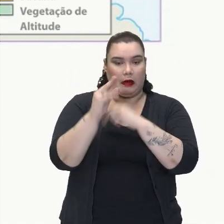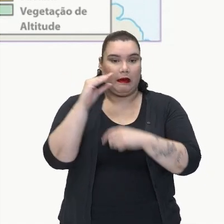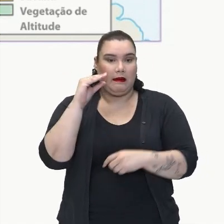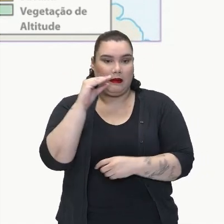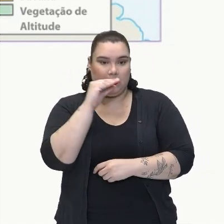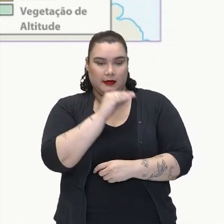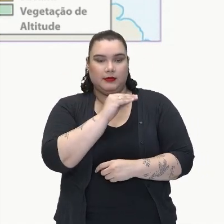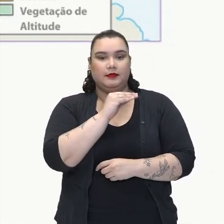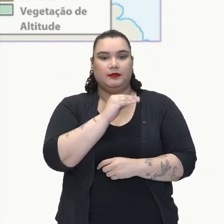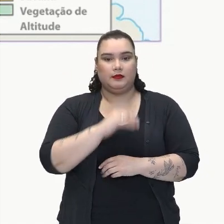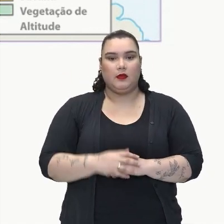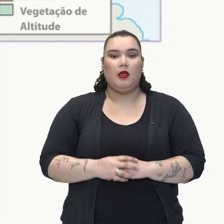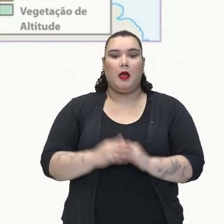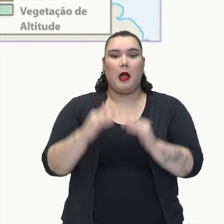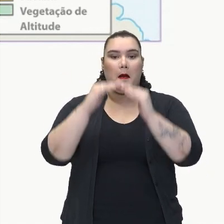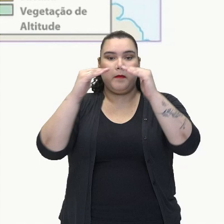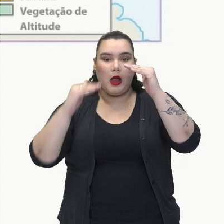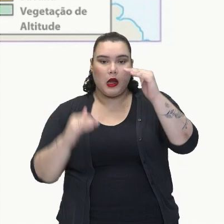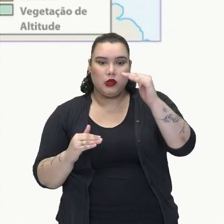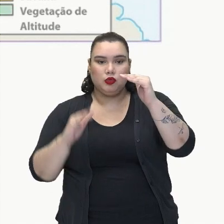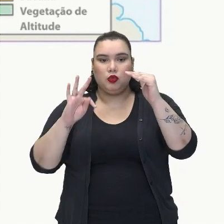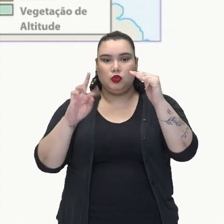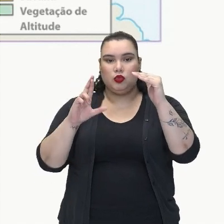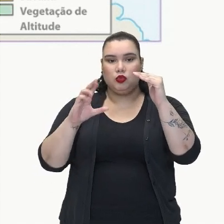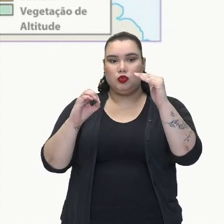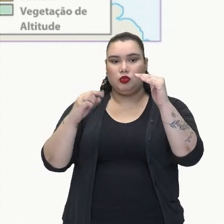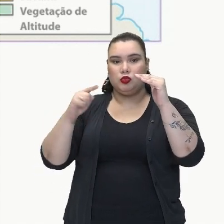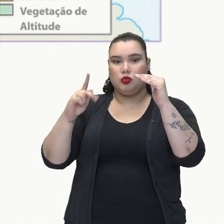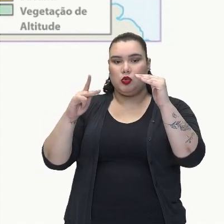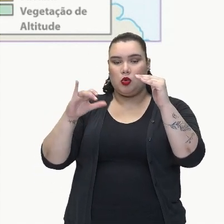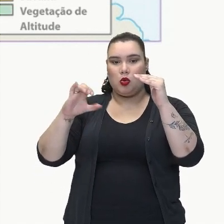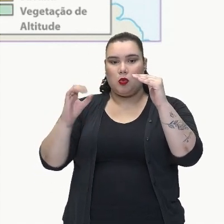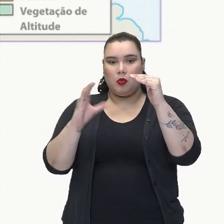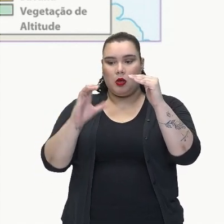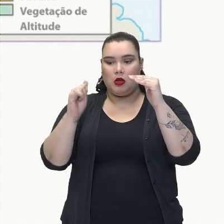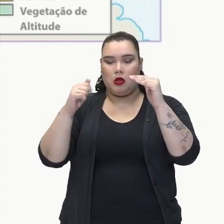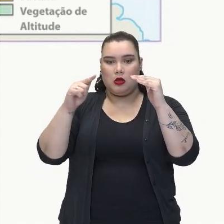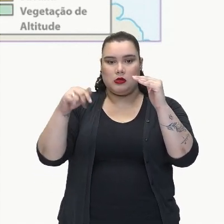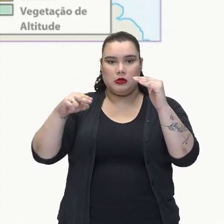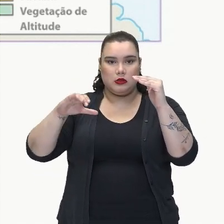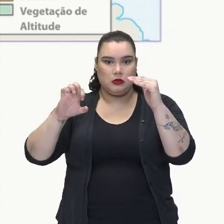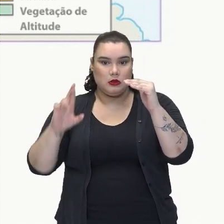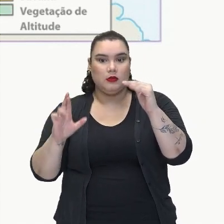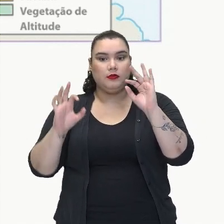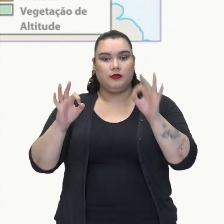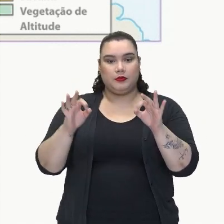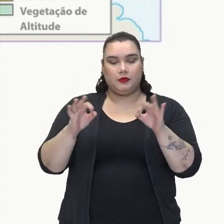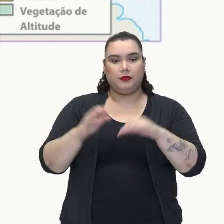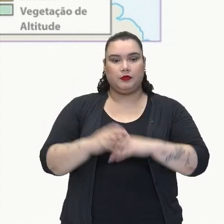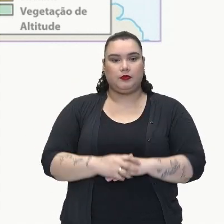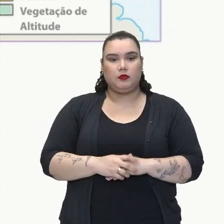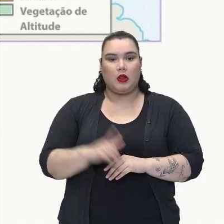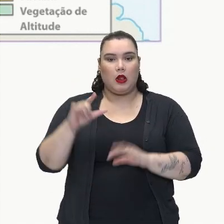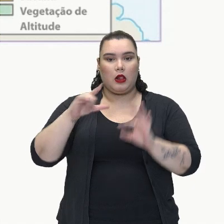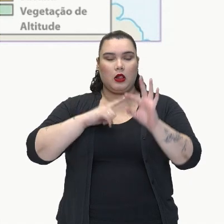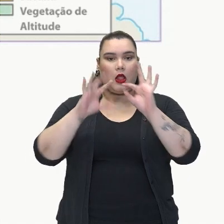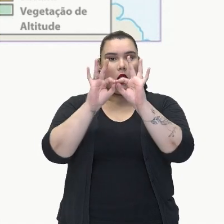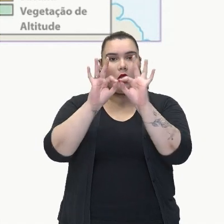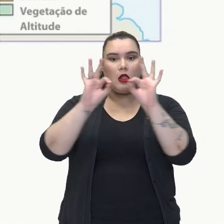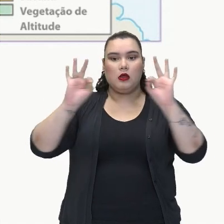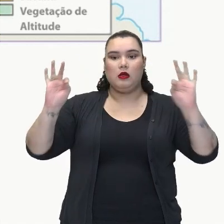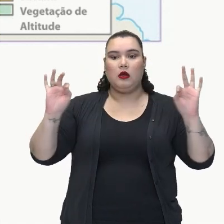do Trópico de Câncer, o mais importante dos paralelos aqui embaixo já é a linha, o paralelo do Equador, não é